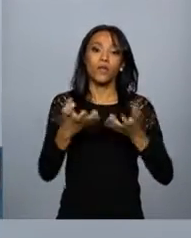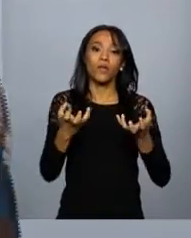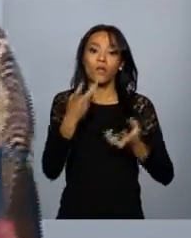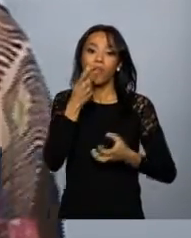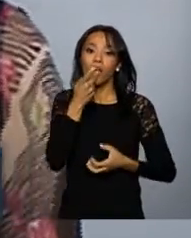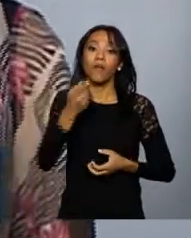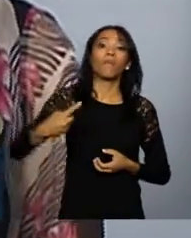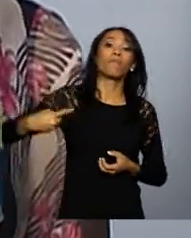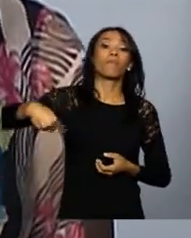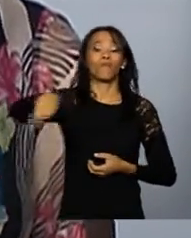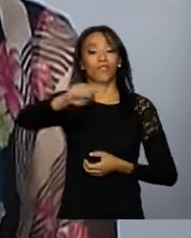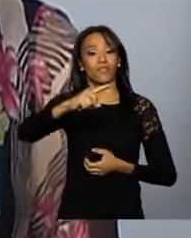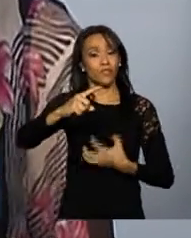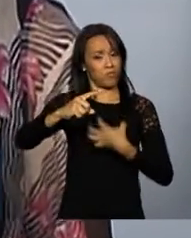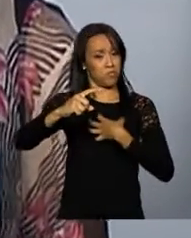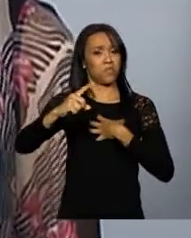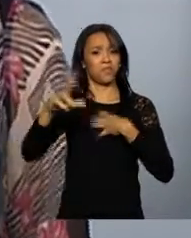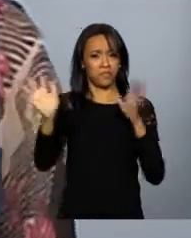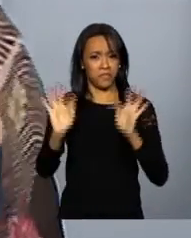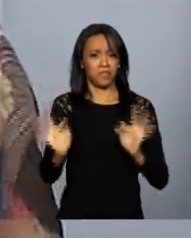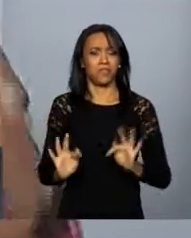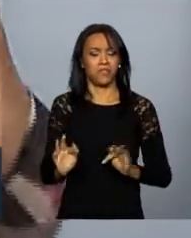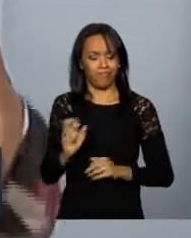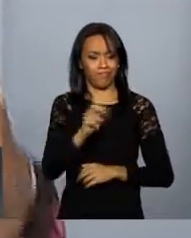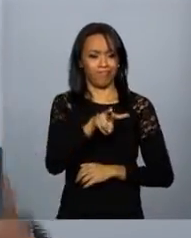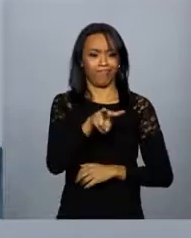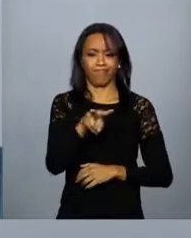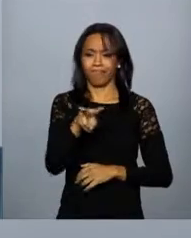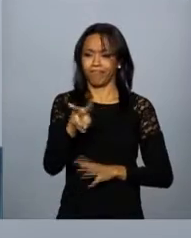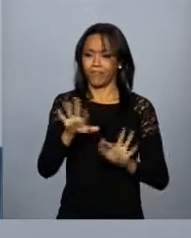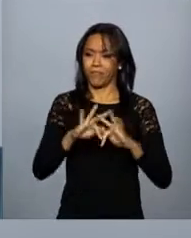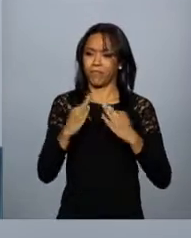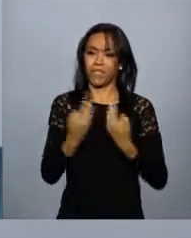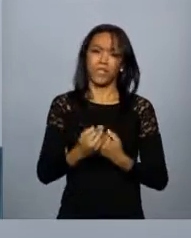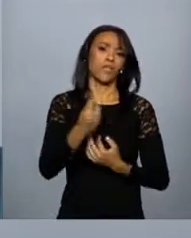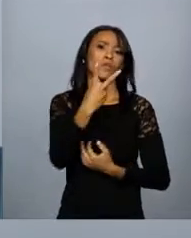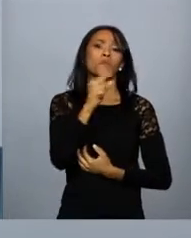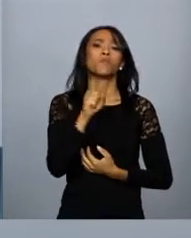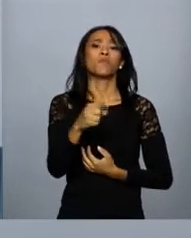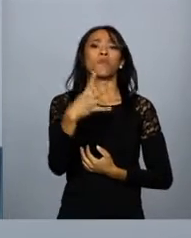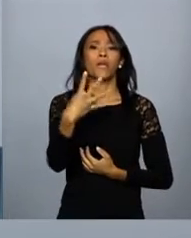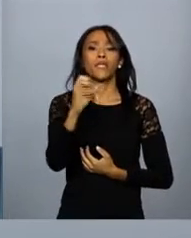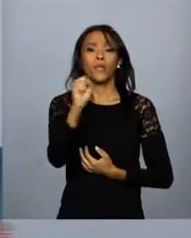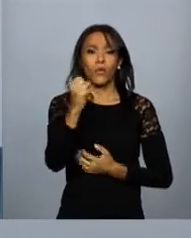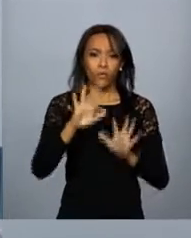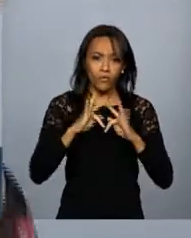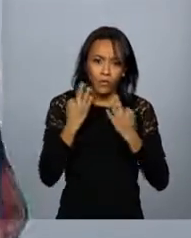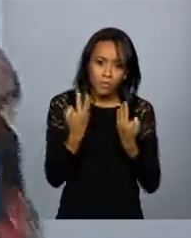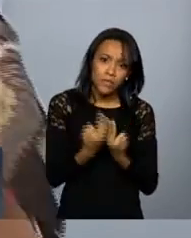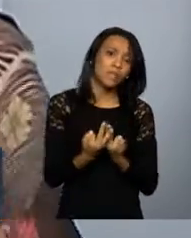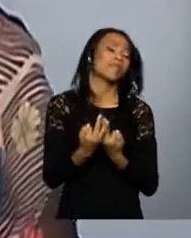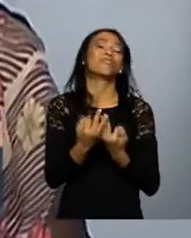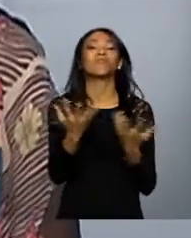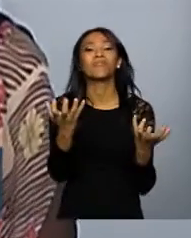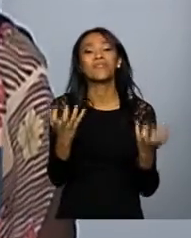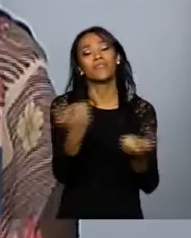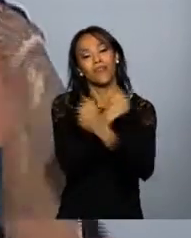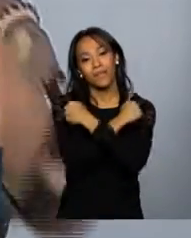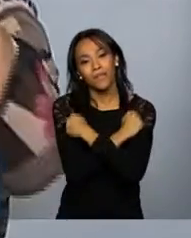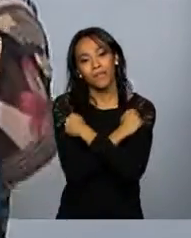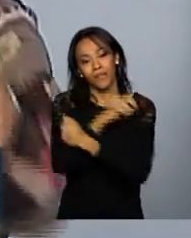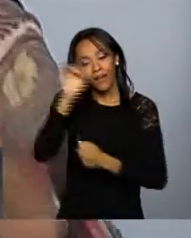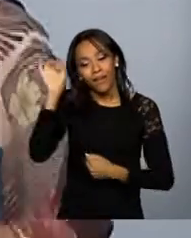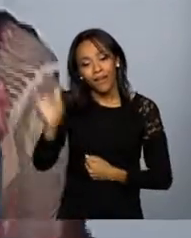eu estou muito feliz com as famílias, 2.048 famílias aqui, que eu queria abraçar cada